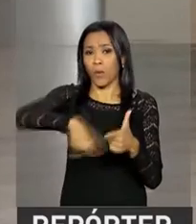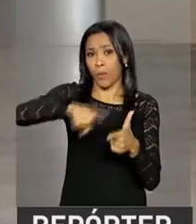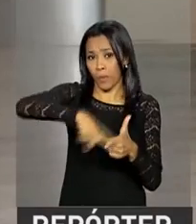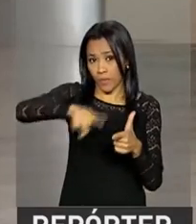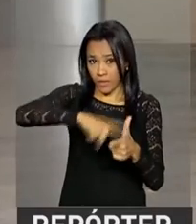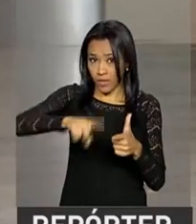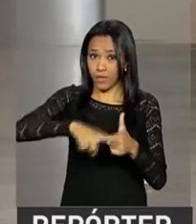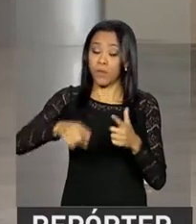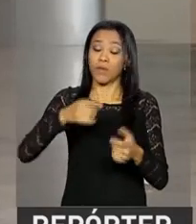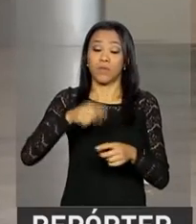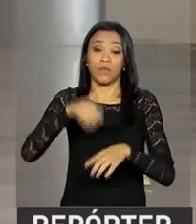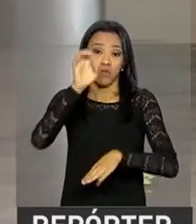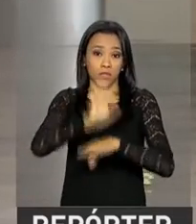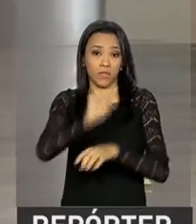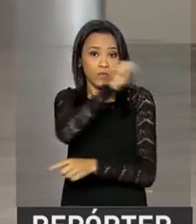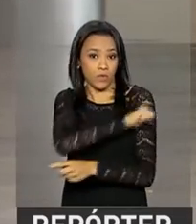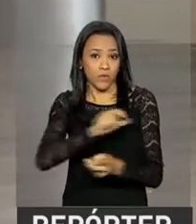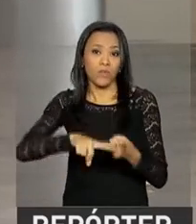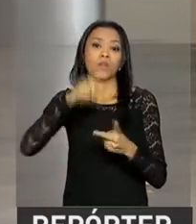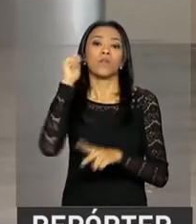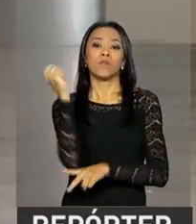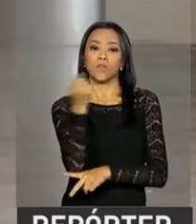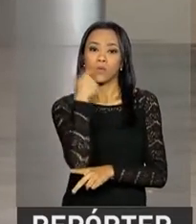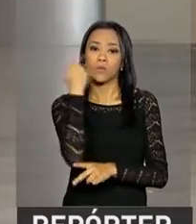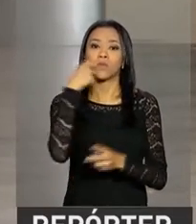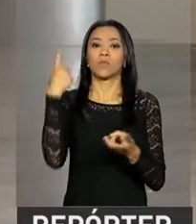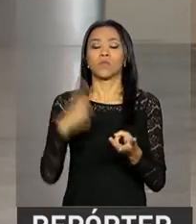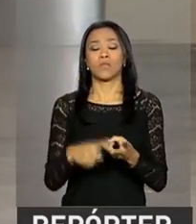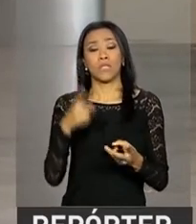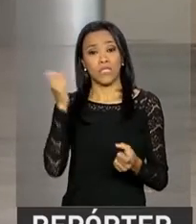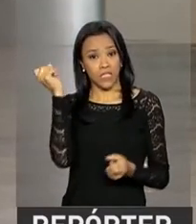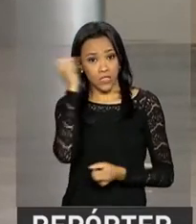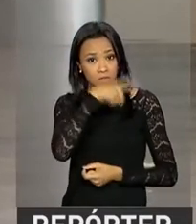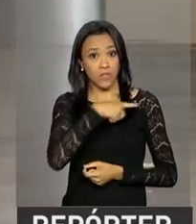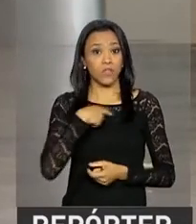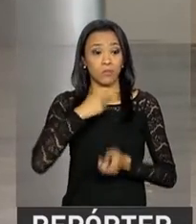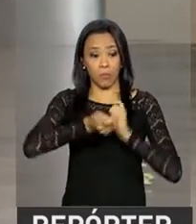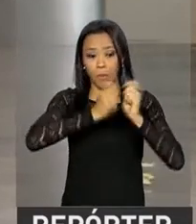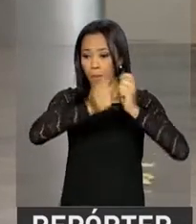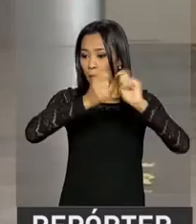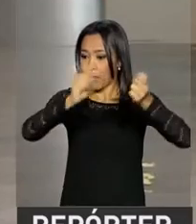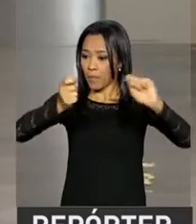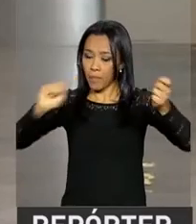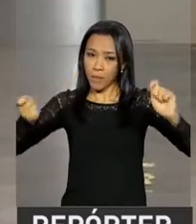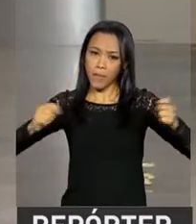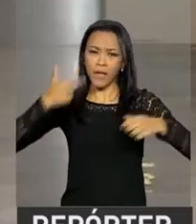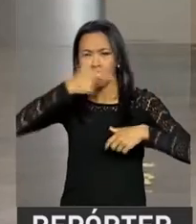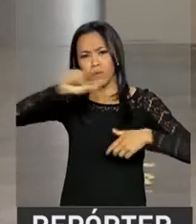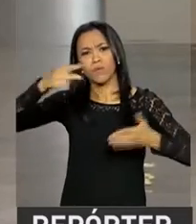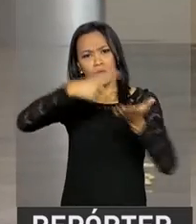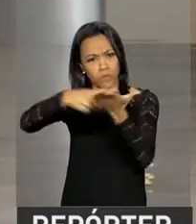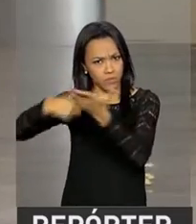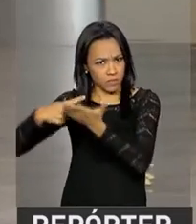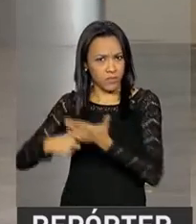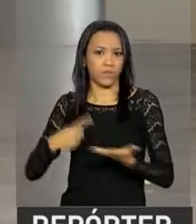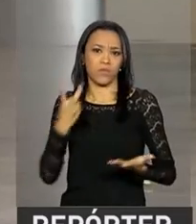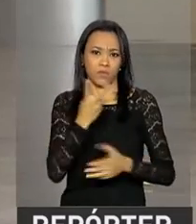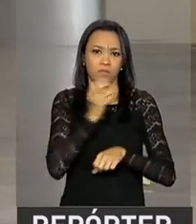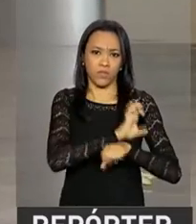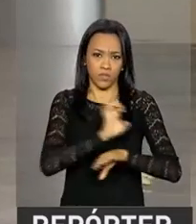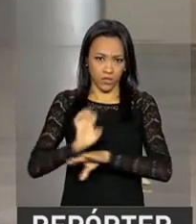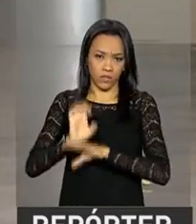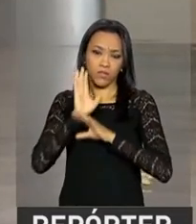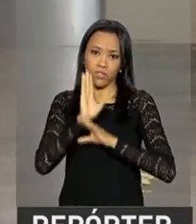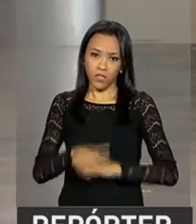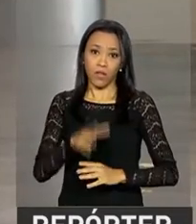de janeiro rio grande do sul que tem de ser com dificuldades em honrar os pagamentos de servidores e outros compromissos e por isso já manifestaram